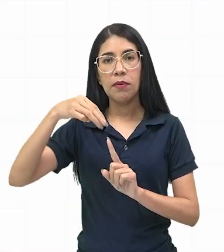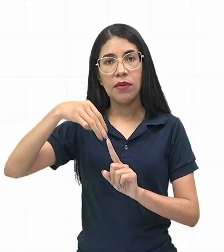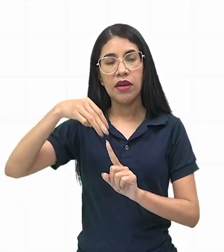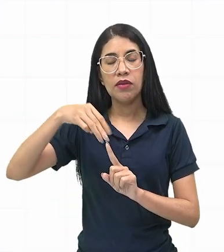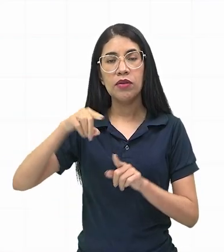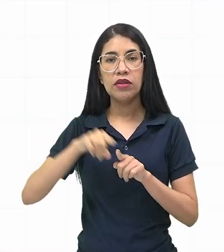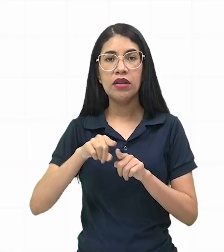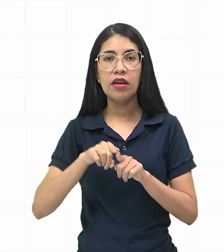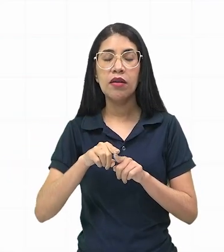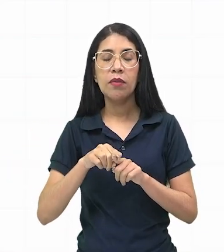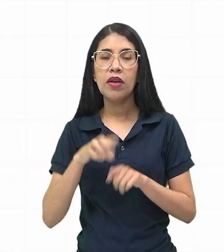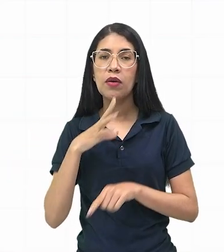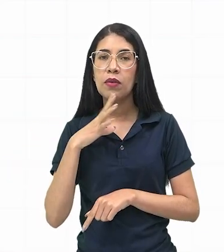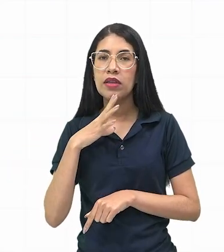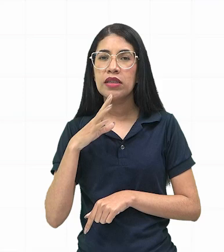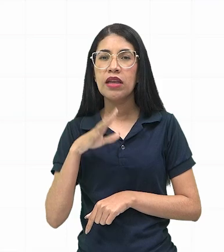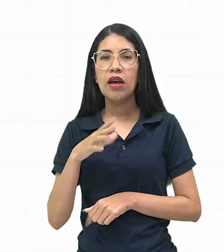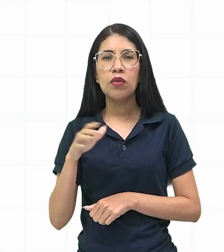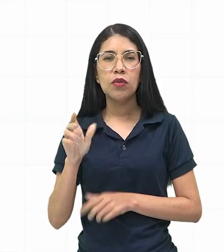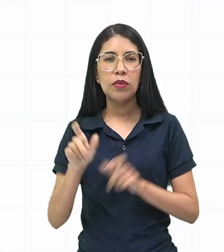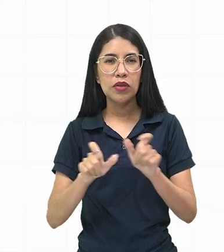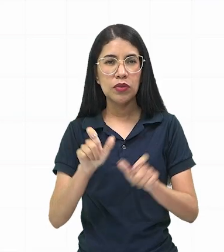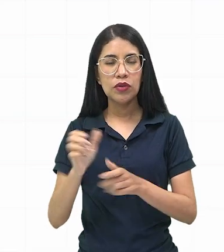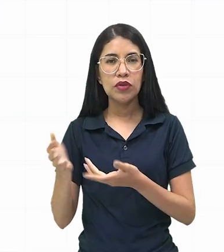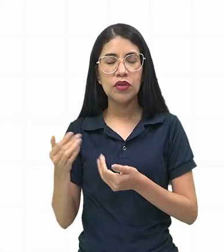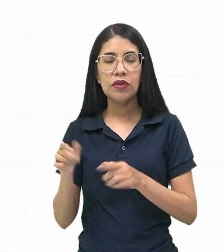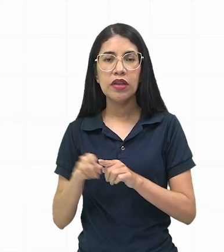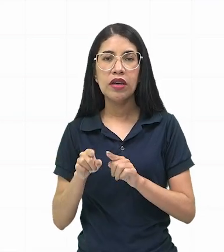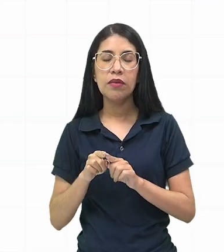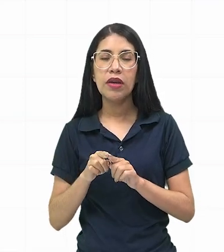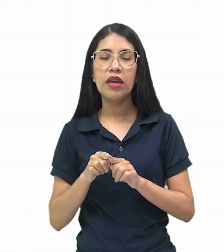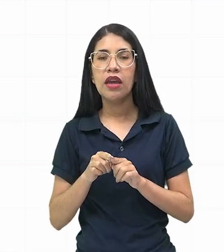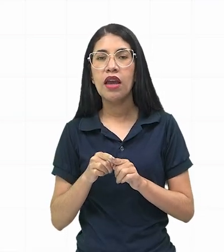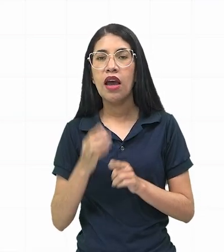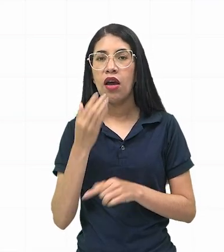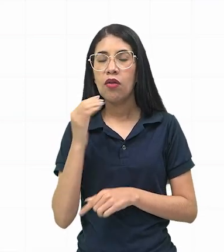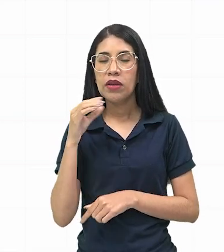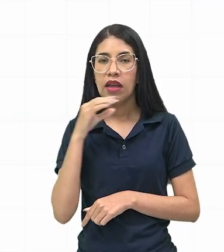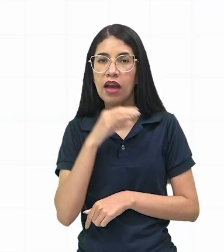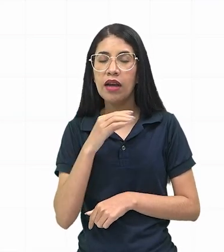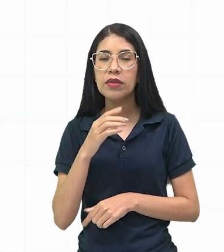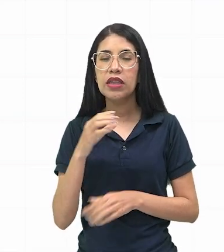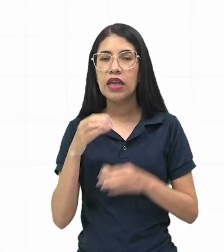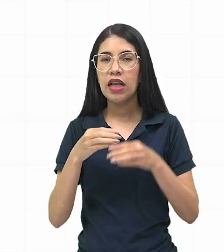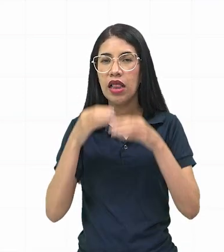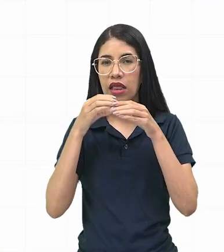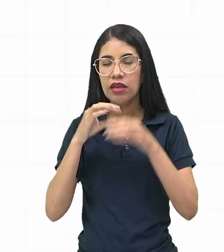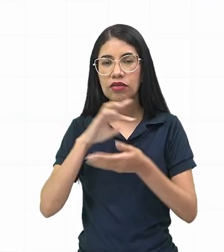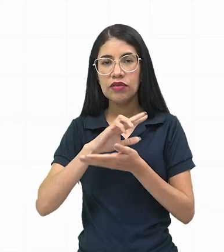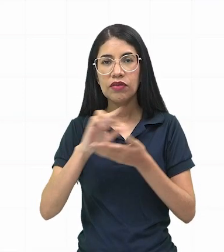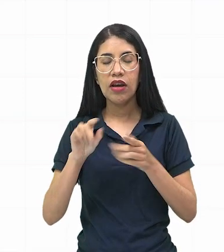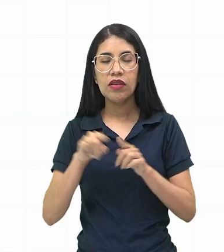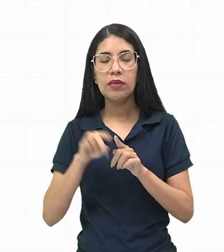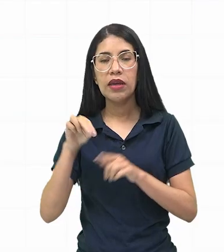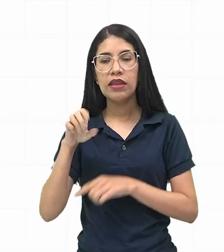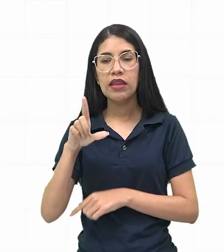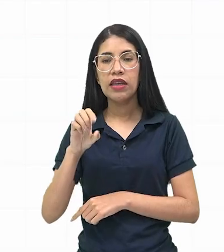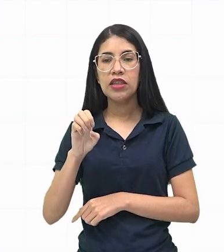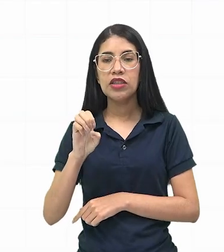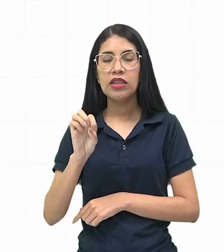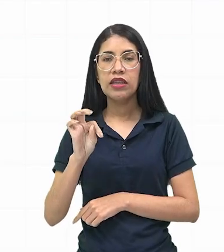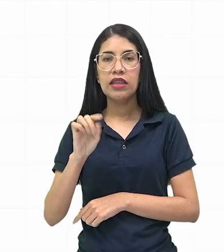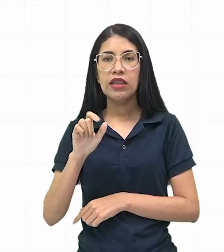muito conhecida, em especial dos mais jovens, né? É especializada em fast food, né? Aquela comida rápida. Nestlé é outra muito famosa e